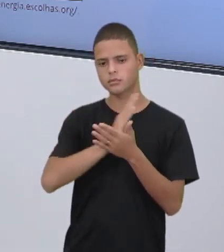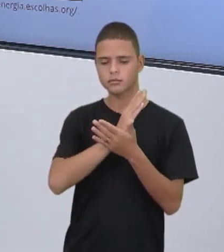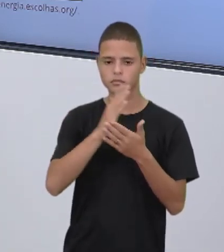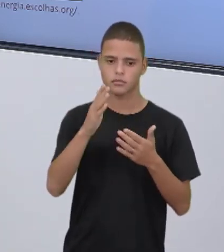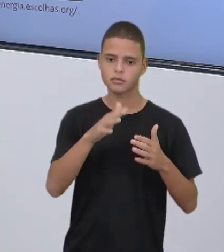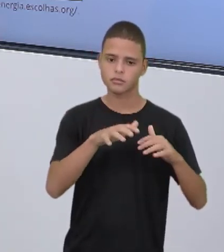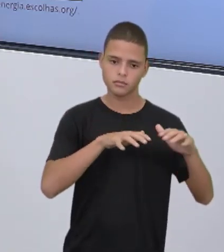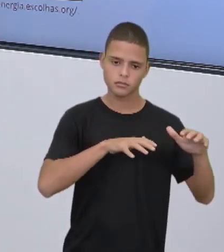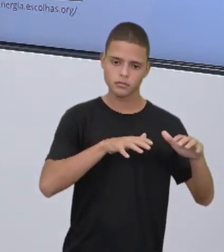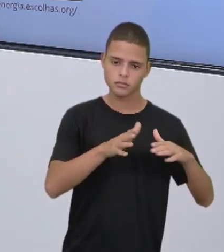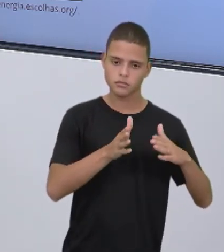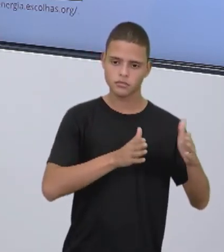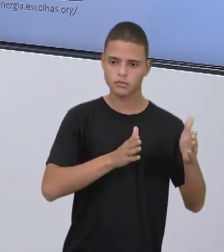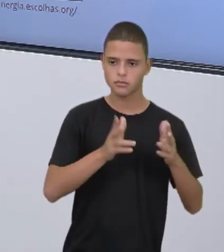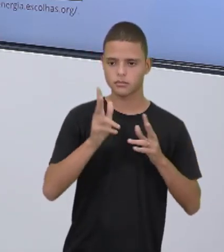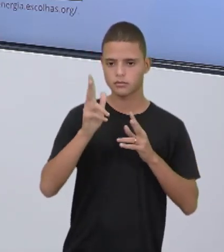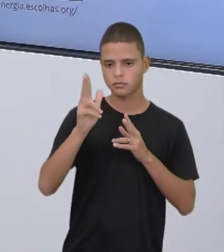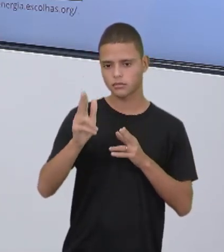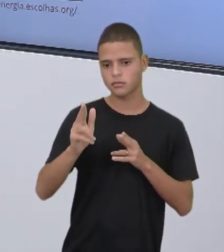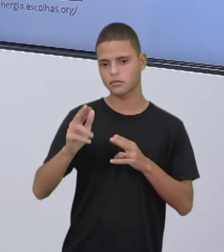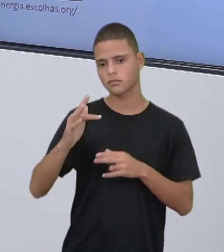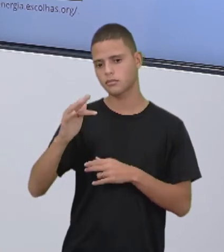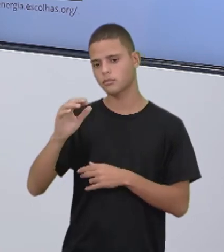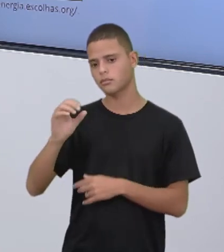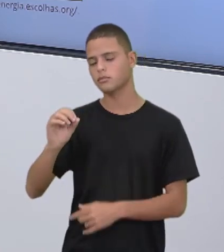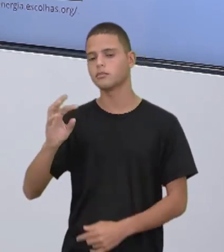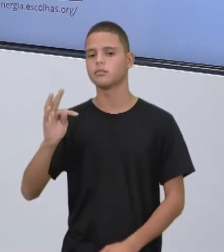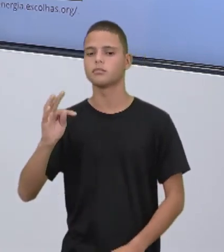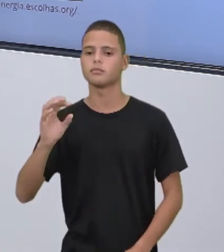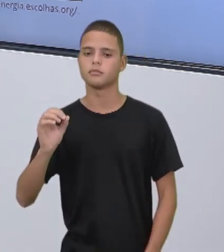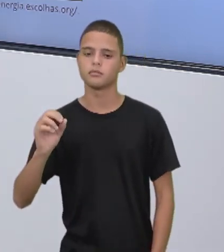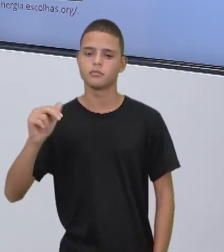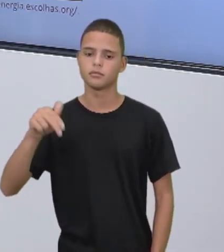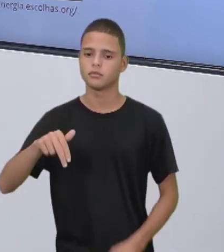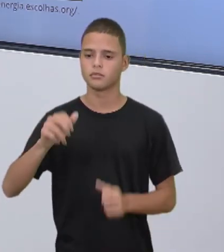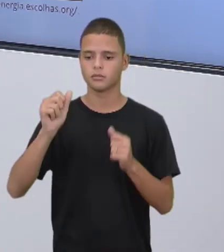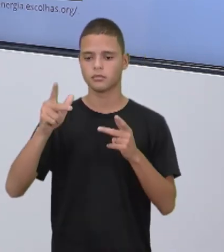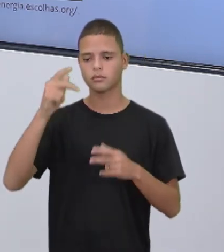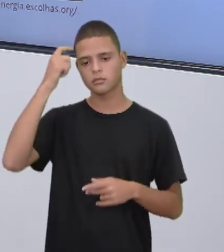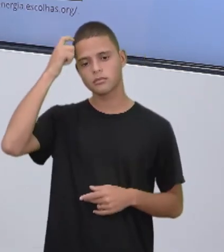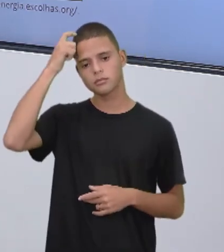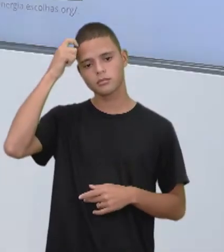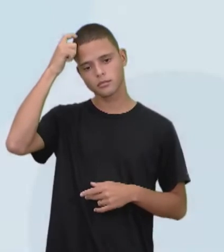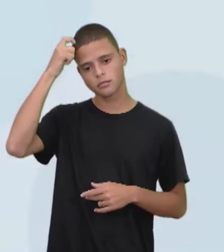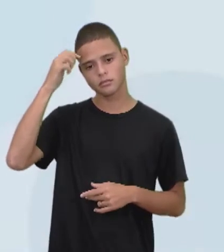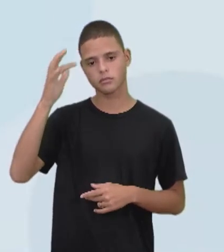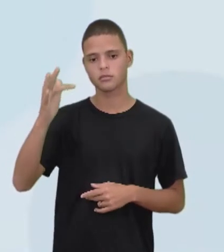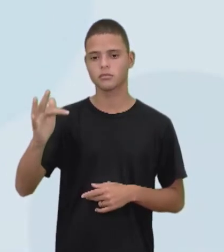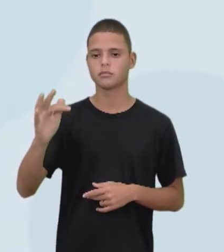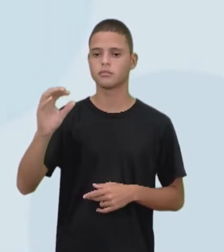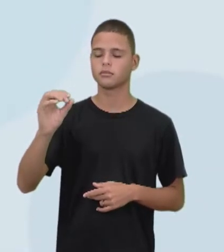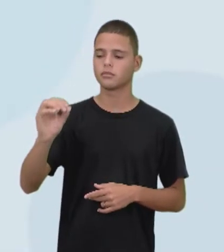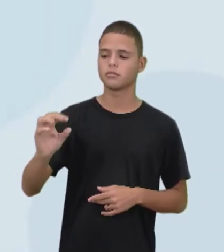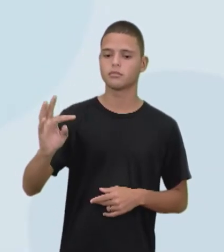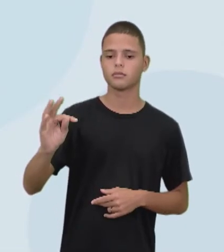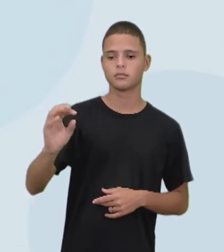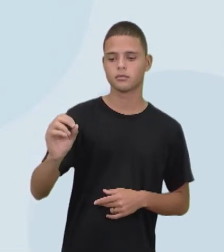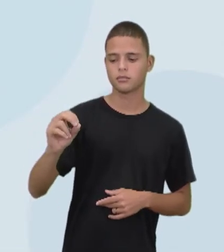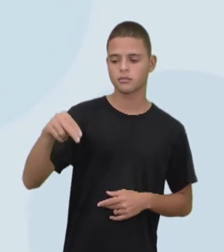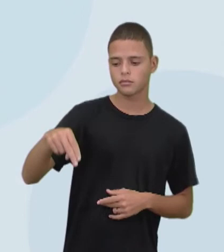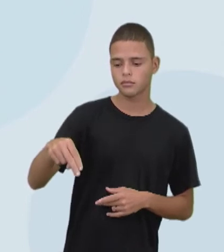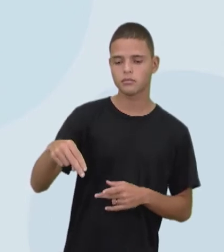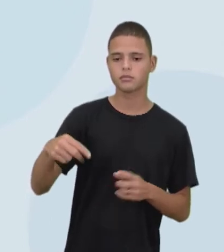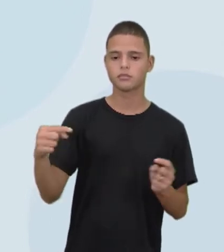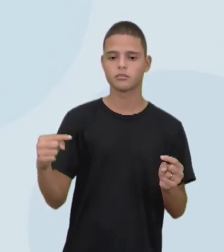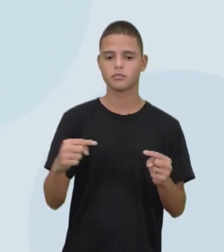a luz é esse pacotinho aí chamado fóton, tá bom? Voltando aqui, ó. Então, o fóton com comprimento de onda compatível com o